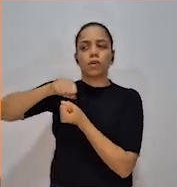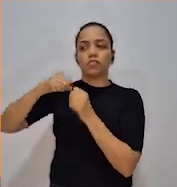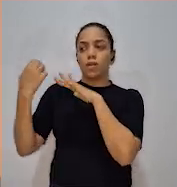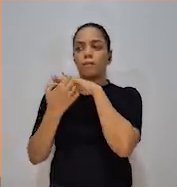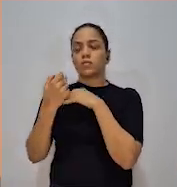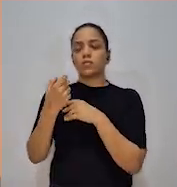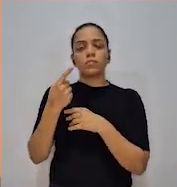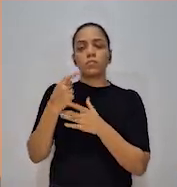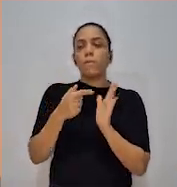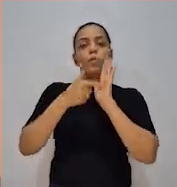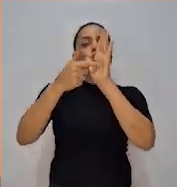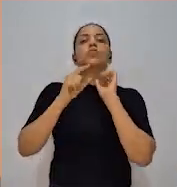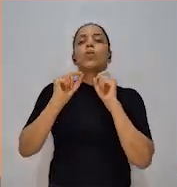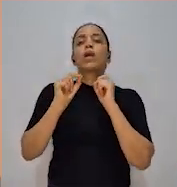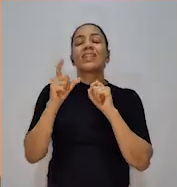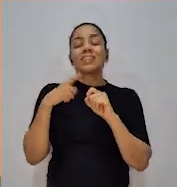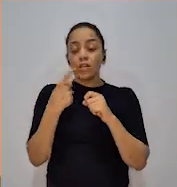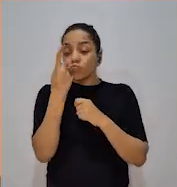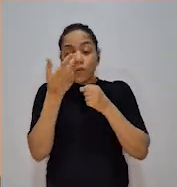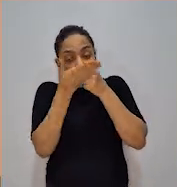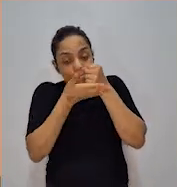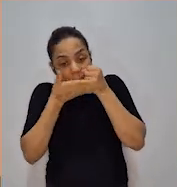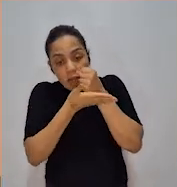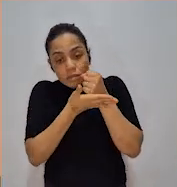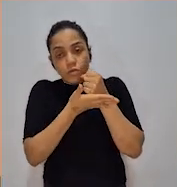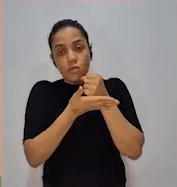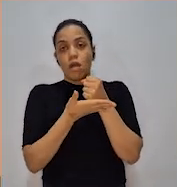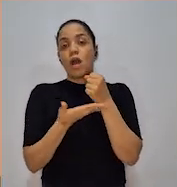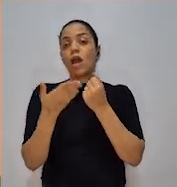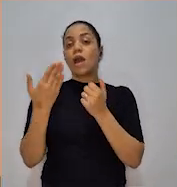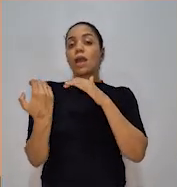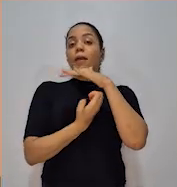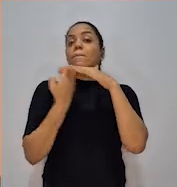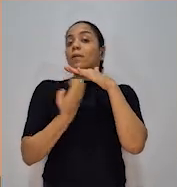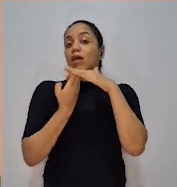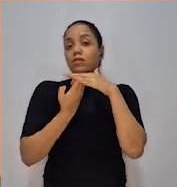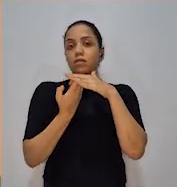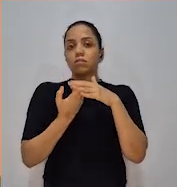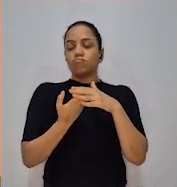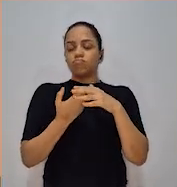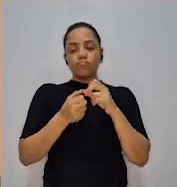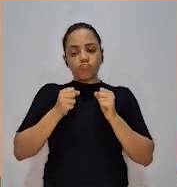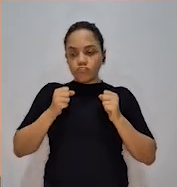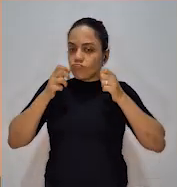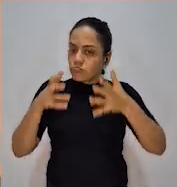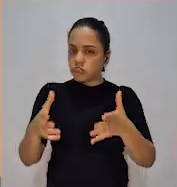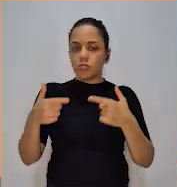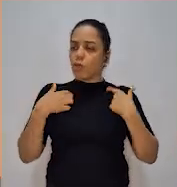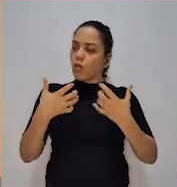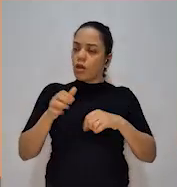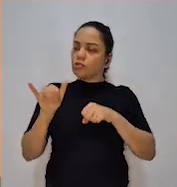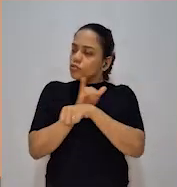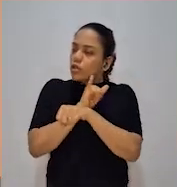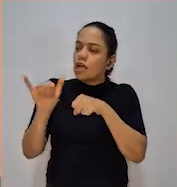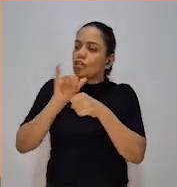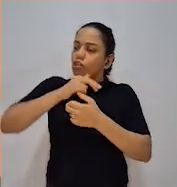eles colocaram uma medida onde as empresas estão se colocando de fato sobre esse lugar das estratégias de diversidade